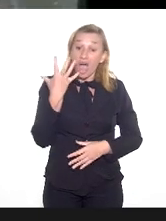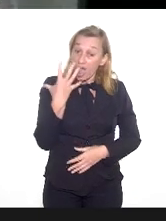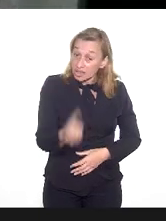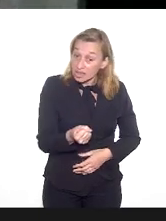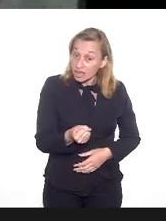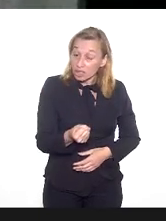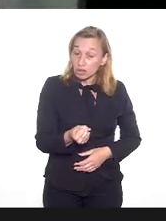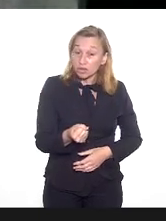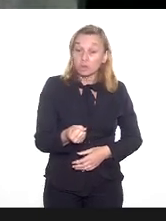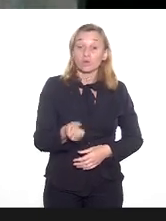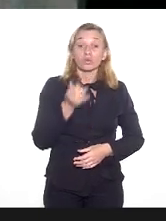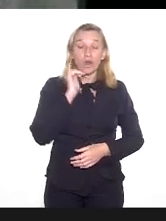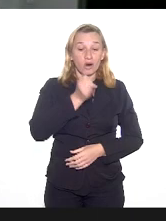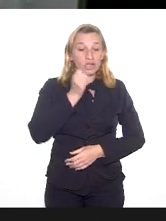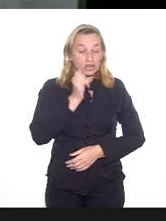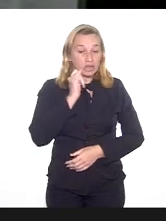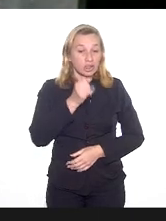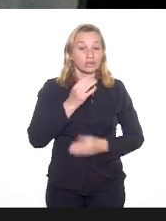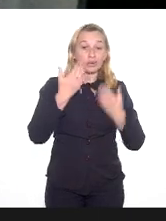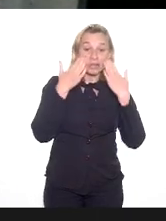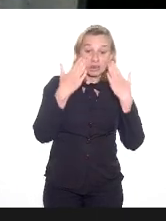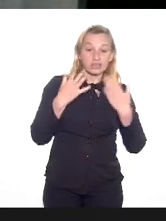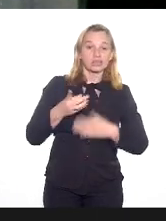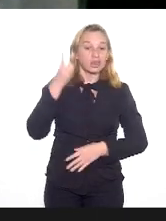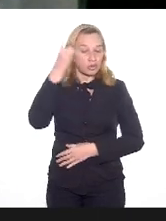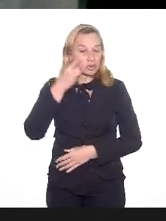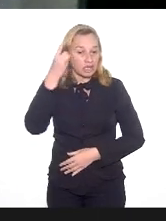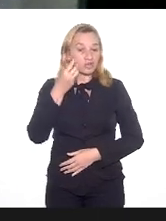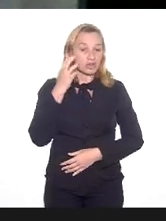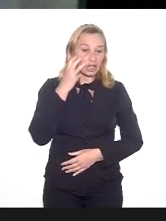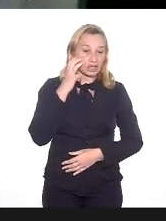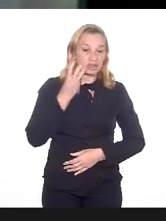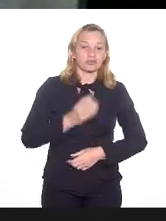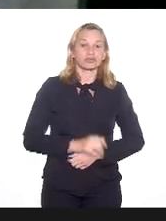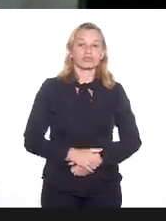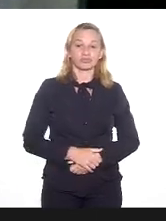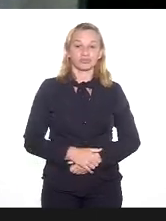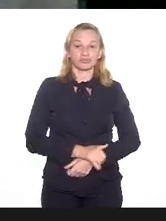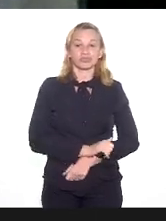Favorável ao relatório apresentado pelo nobre deputado Valdeque